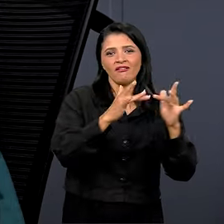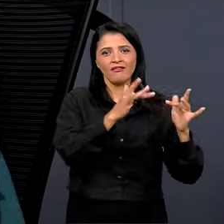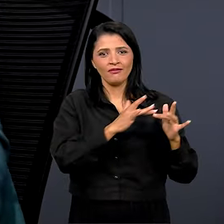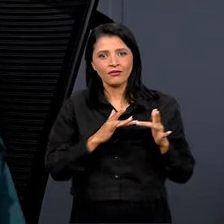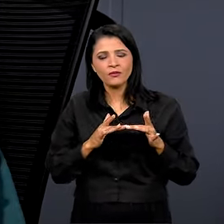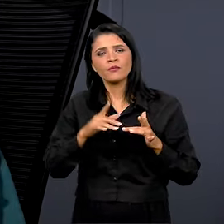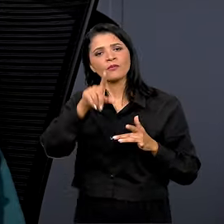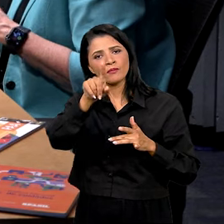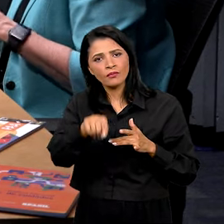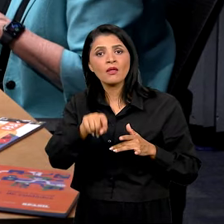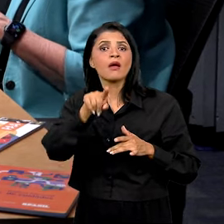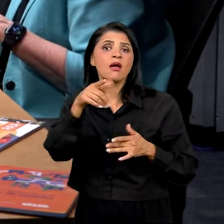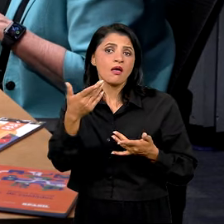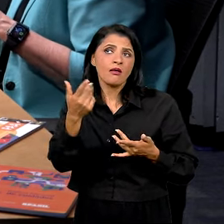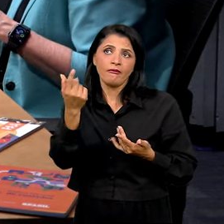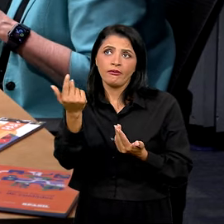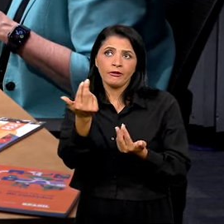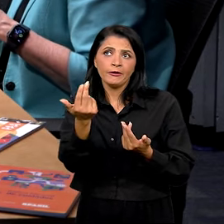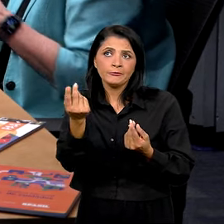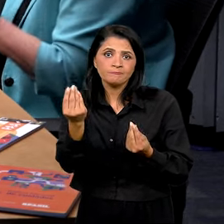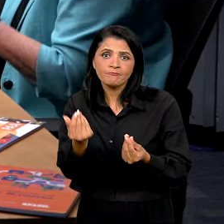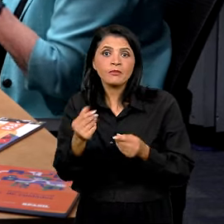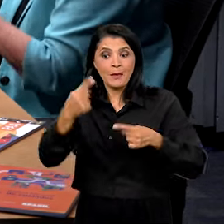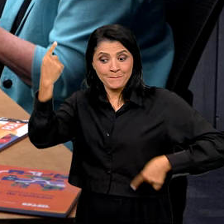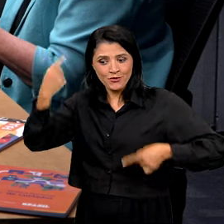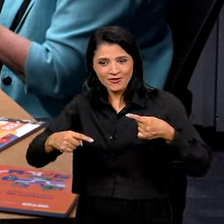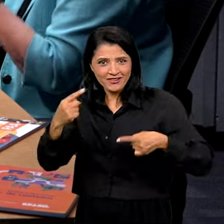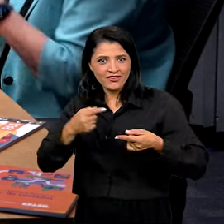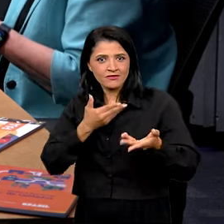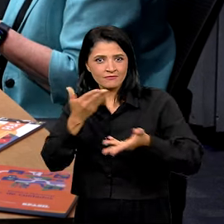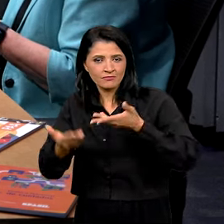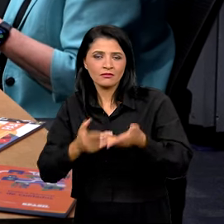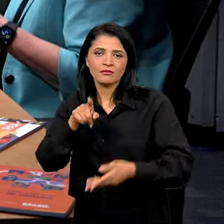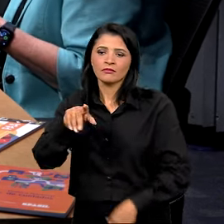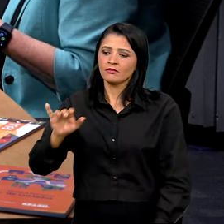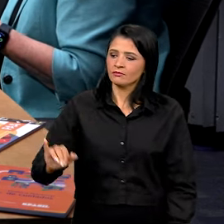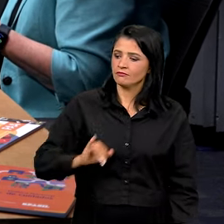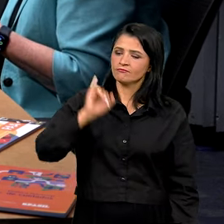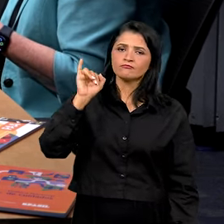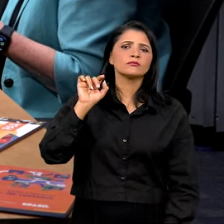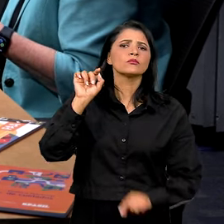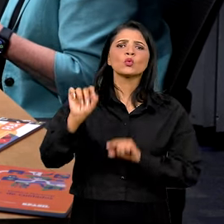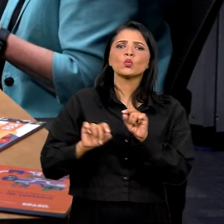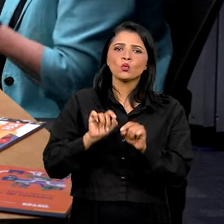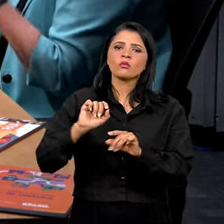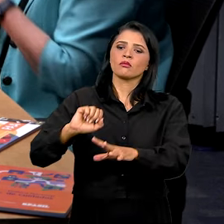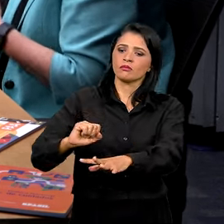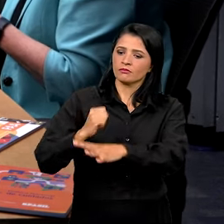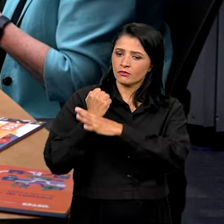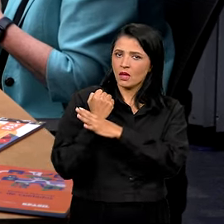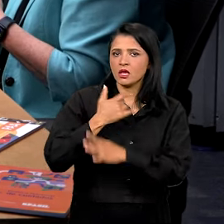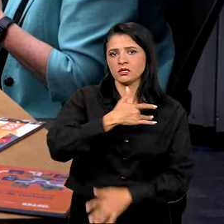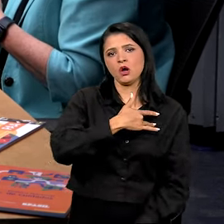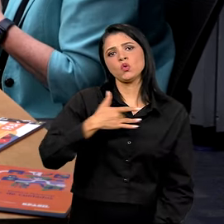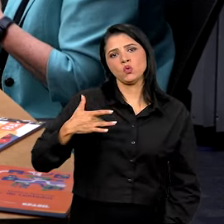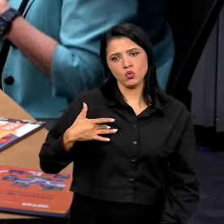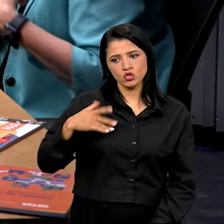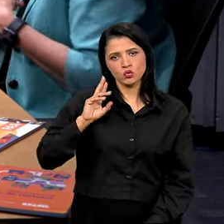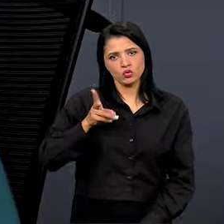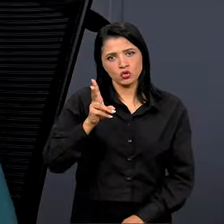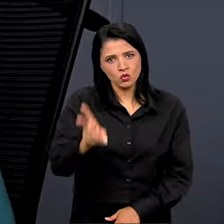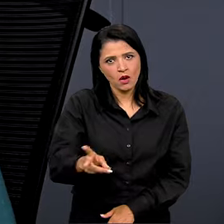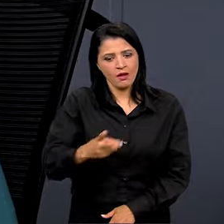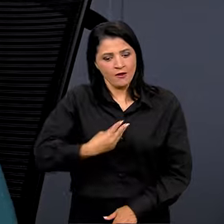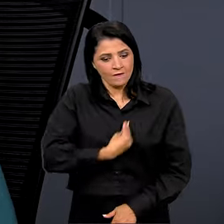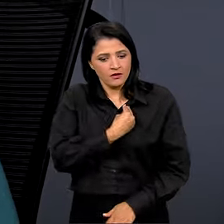Então tudo isso eh São eh políticas e serviços fundamentais para garantir a saúde e